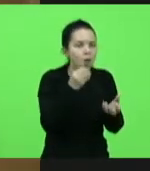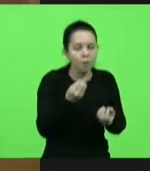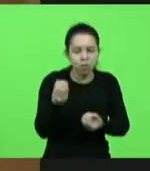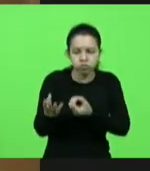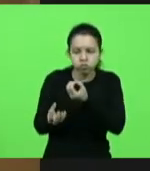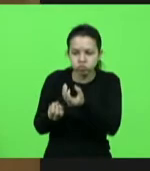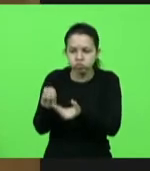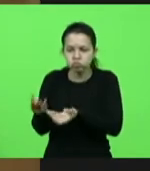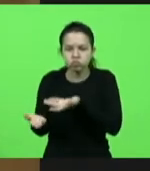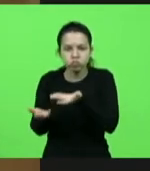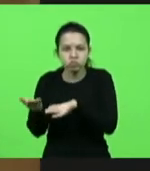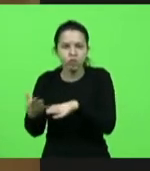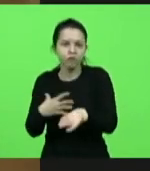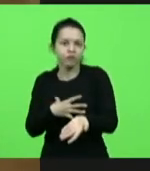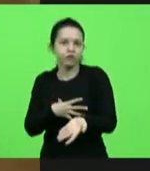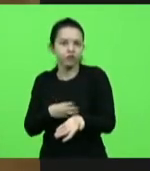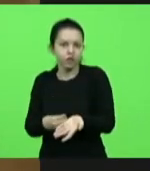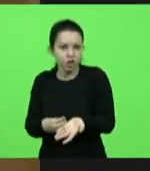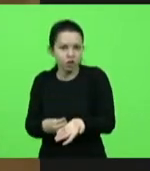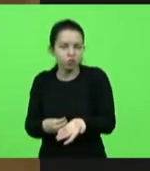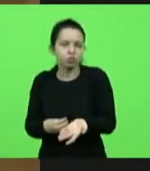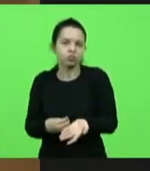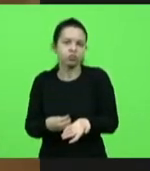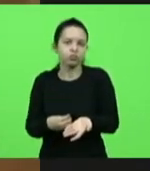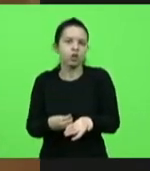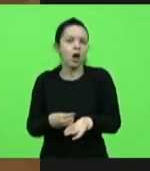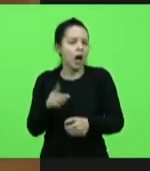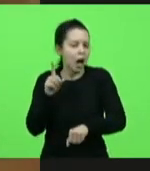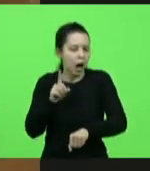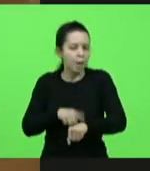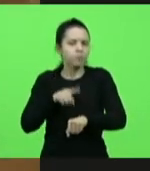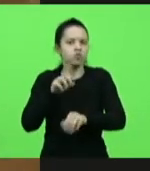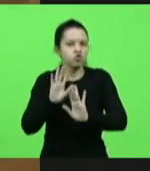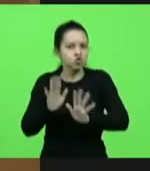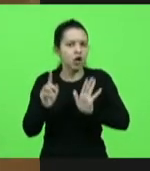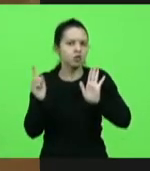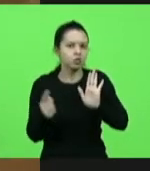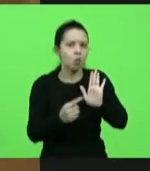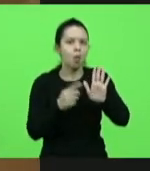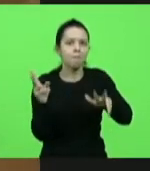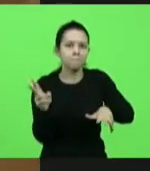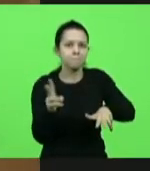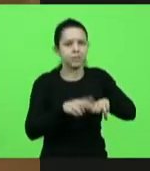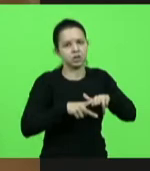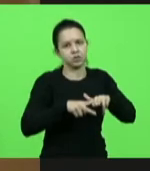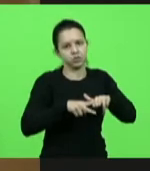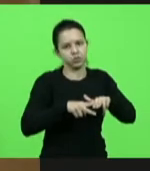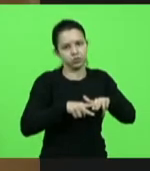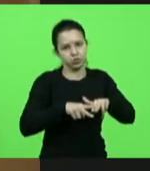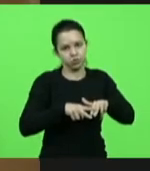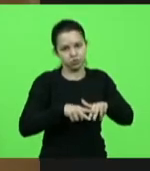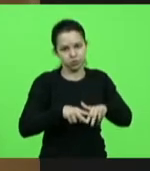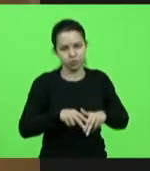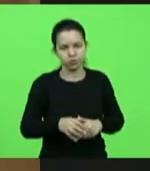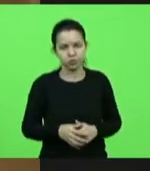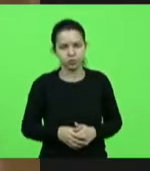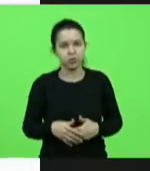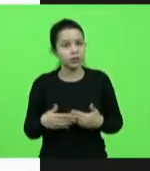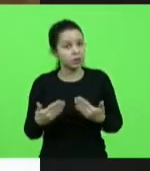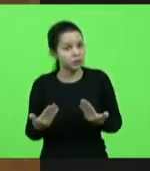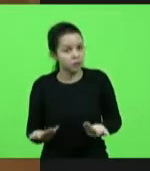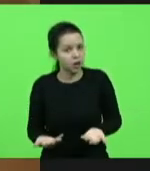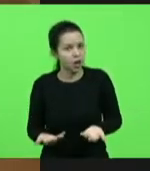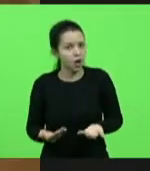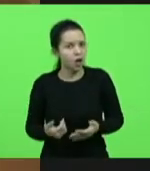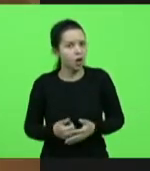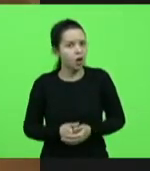pão para tratar o seu filho, já estaria sendo denunciado, estaria preso. Então, alô,